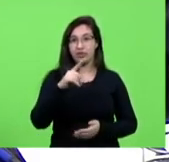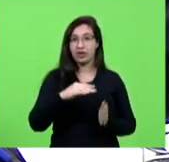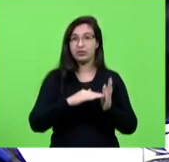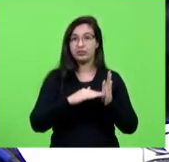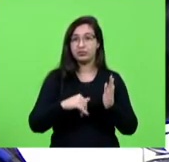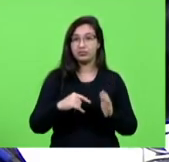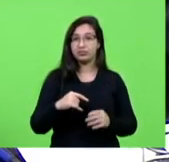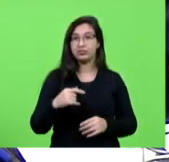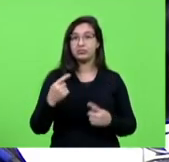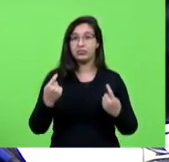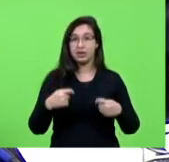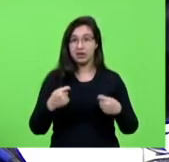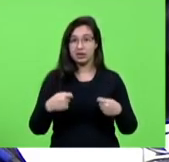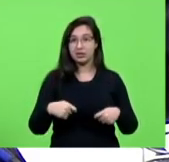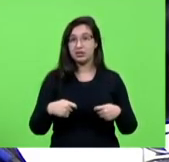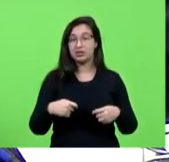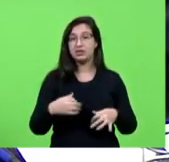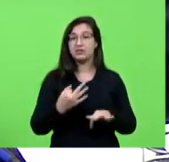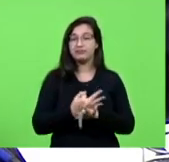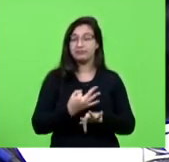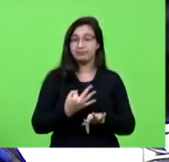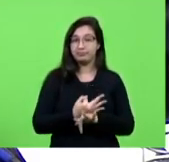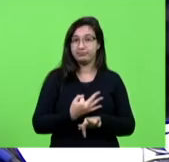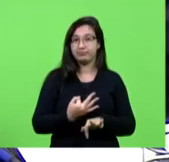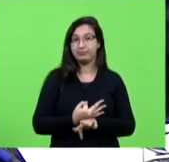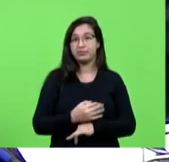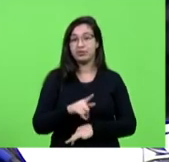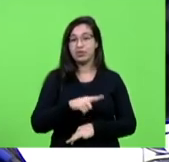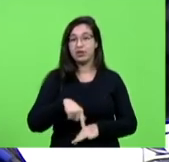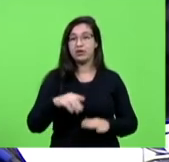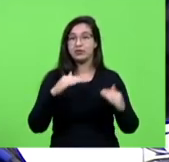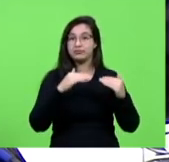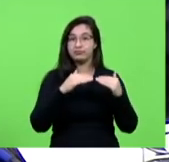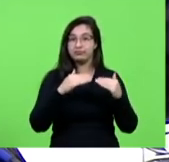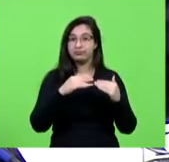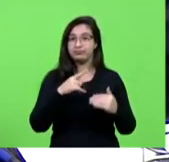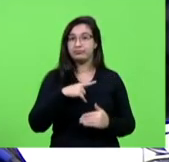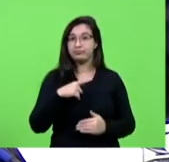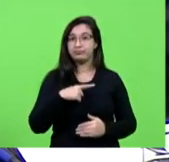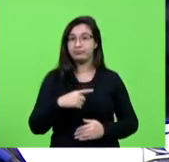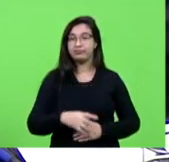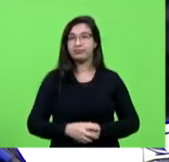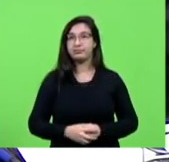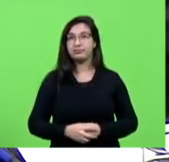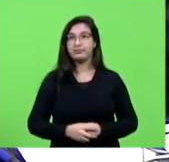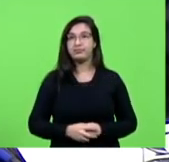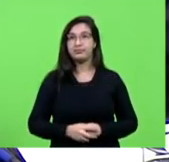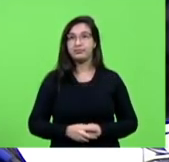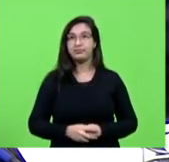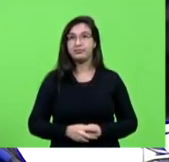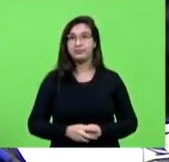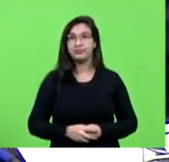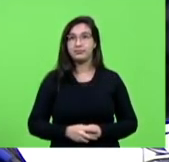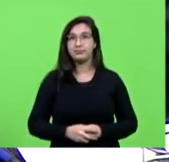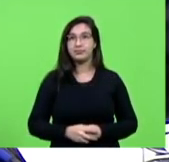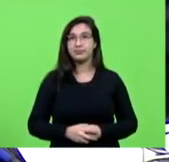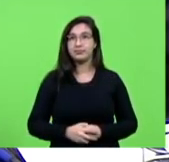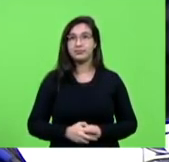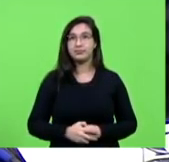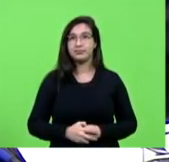porque passou aqui por unanimidade. Moleque! Mimado! É isso que tu é. Obrigado,